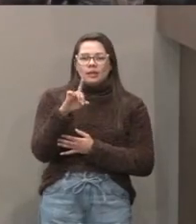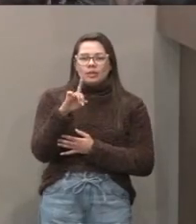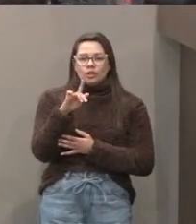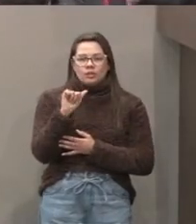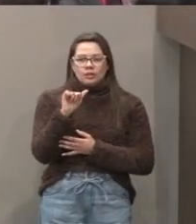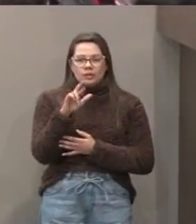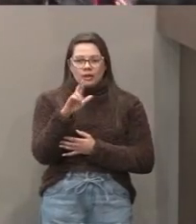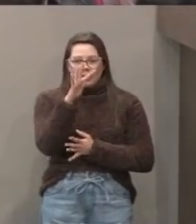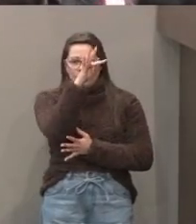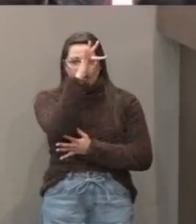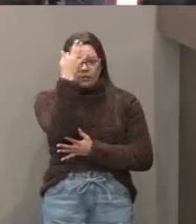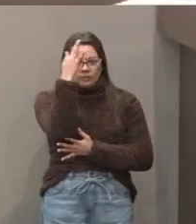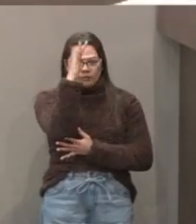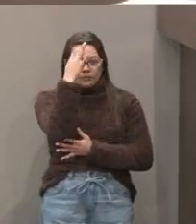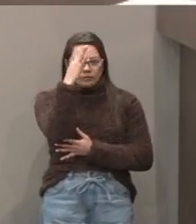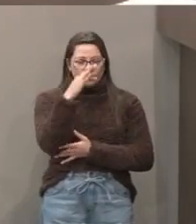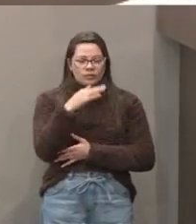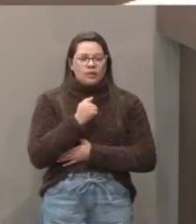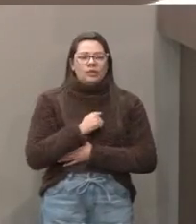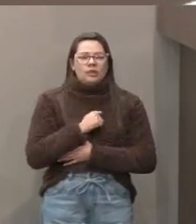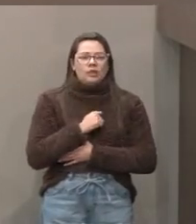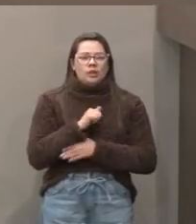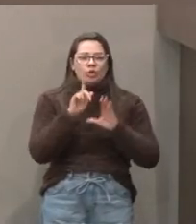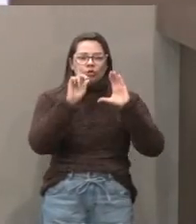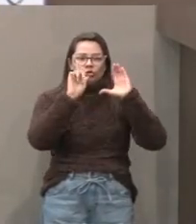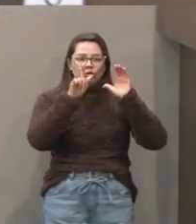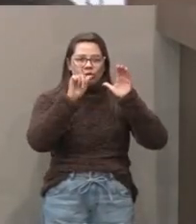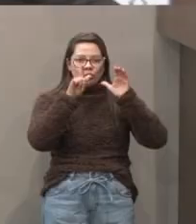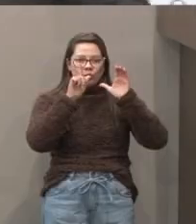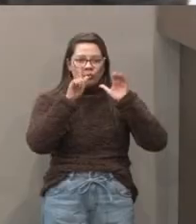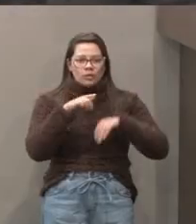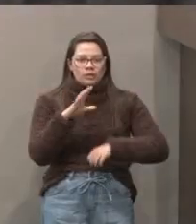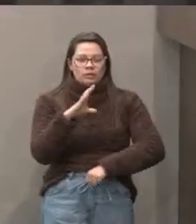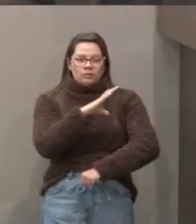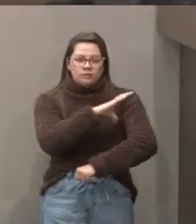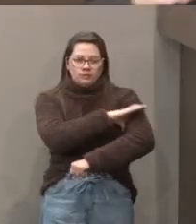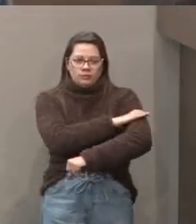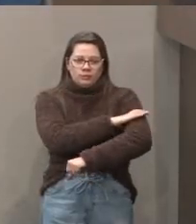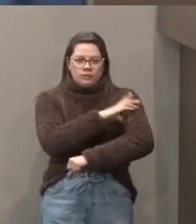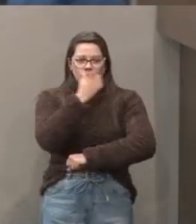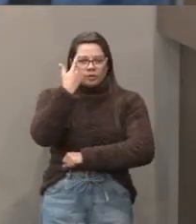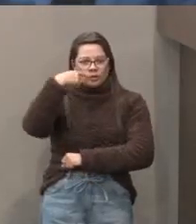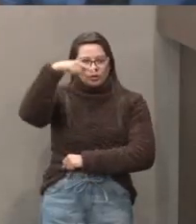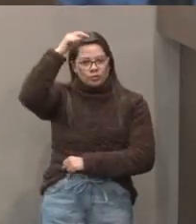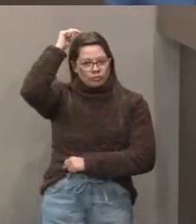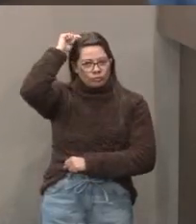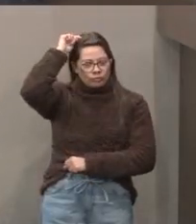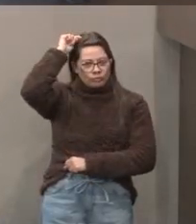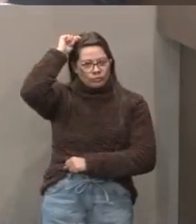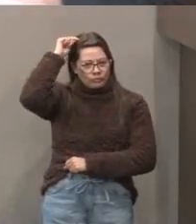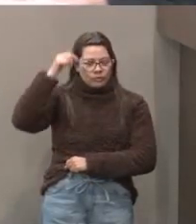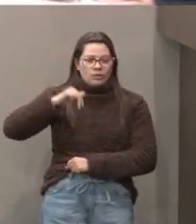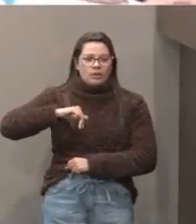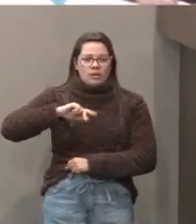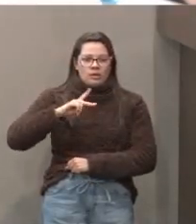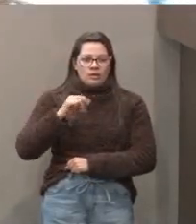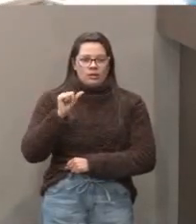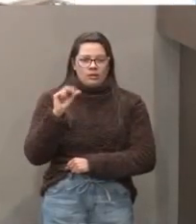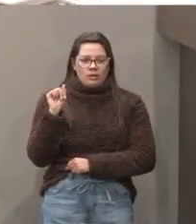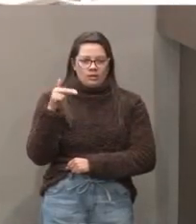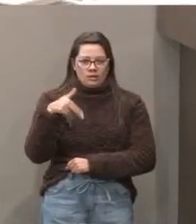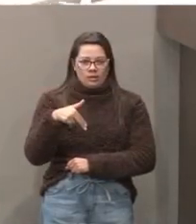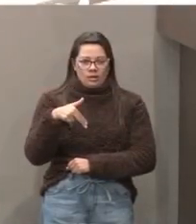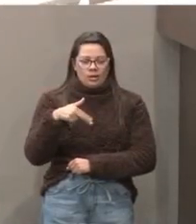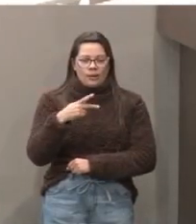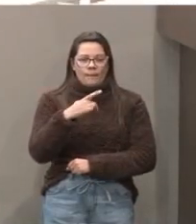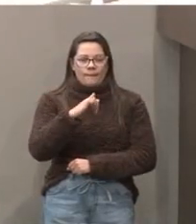Gomes, Felipe Manfroy, Gilberto Belaver, Gil Krug, João Pedro Nunes, Inharã Carvalho,